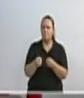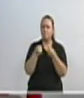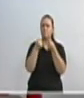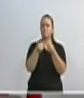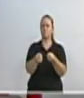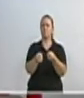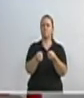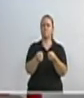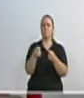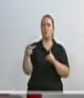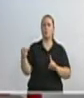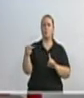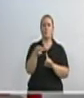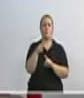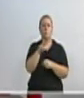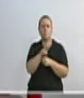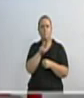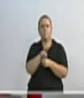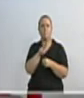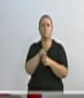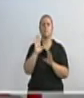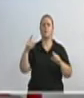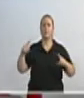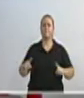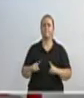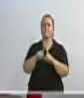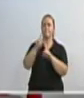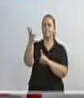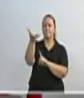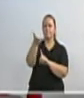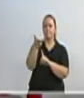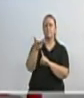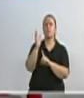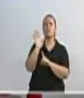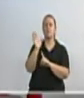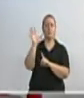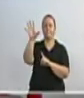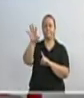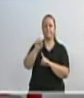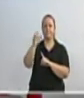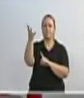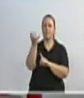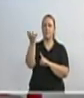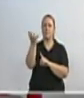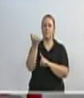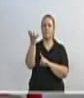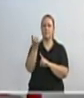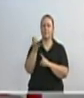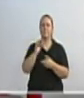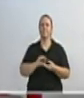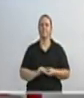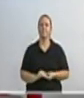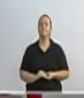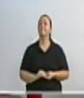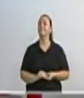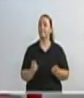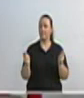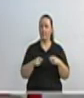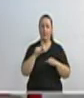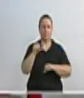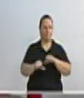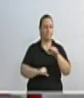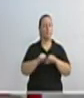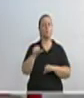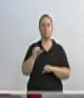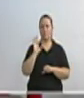defesa do consumidor no que diz respeito às antenas, esteve várias vezes no PROCON. Eu vejo que o momento agora é que a gente possa realmente alterar o que for necessário para